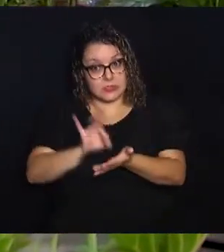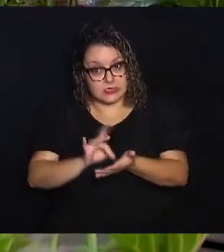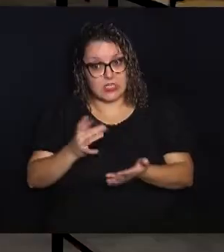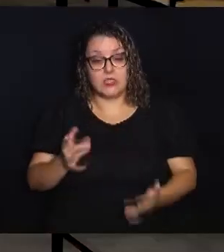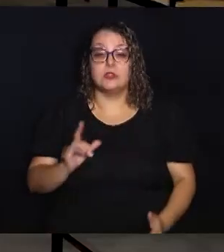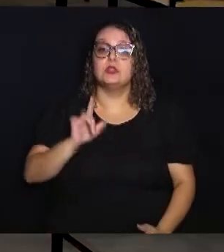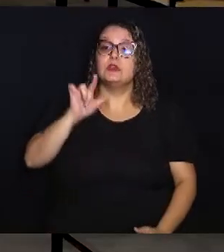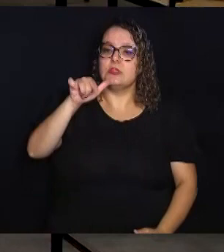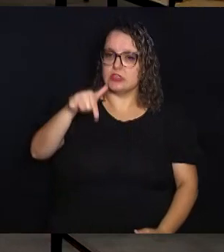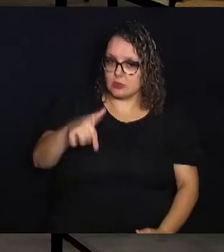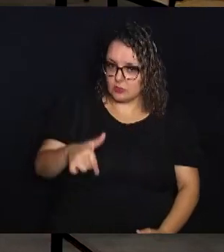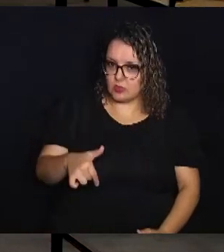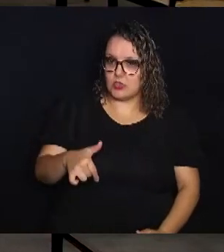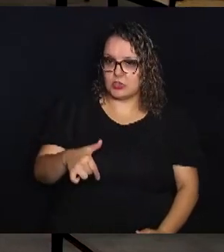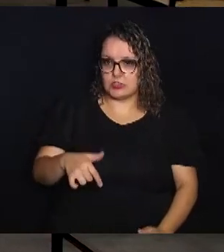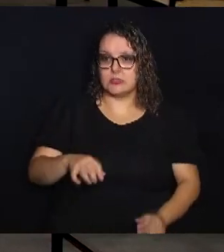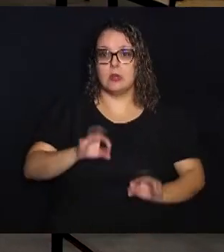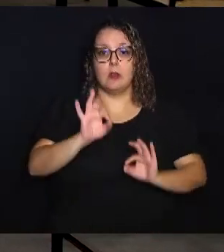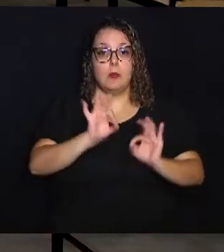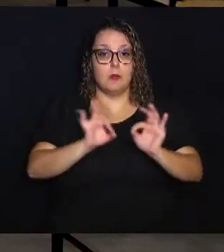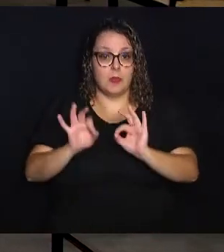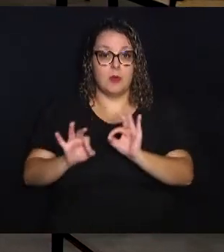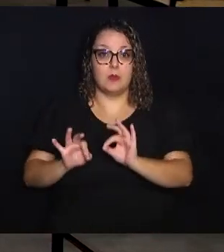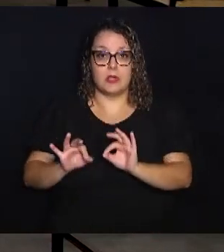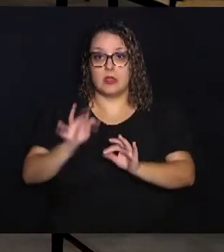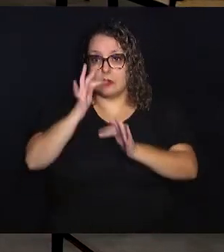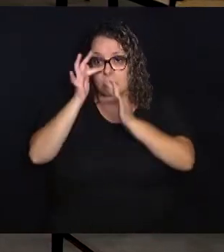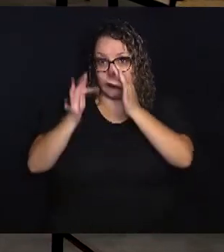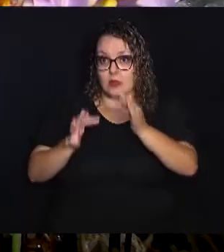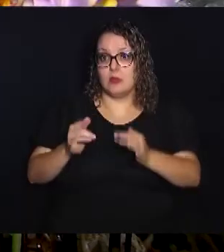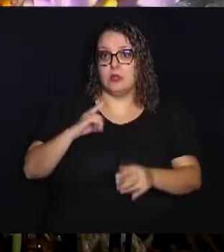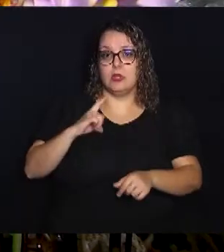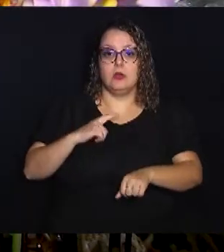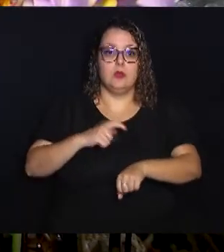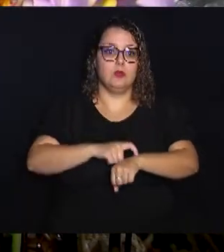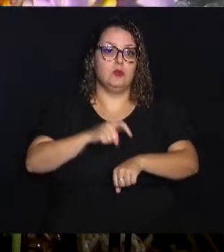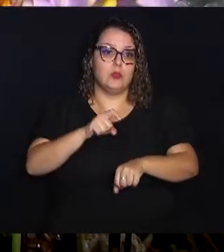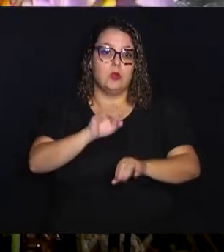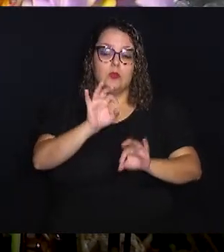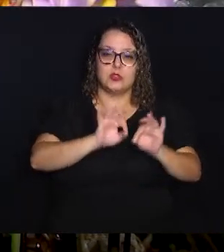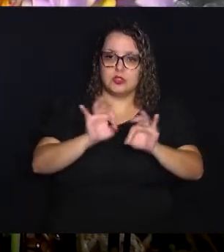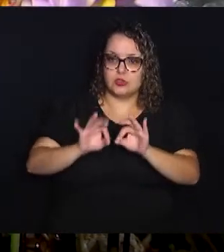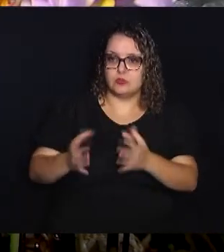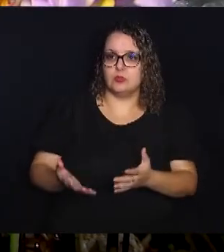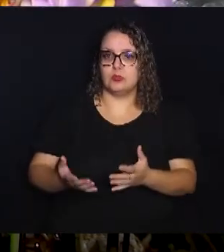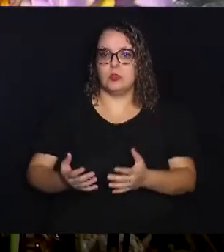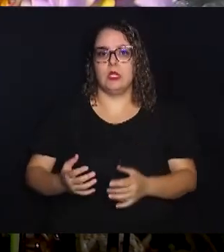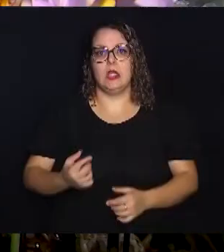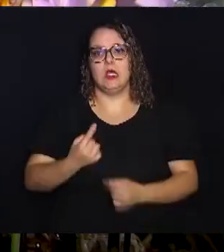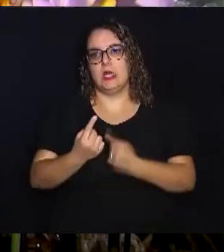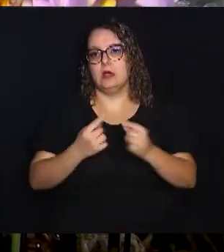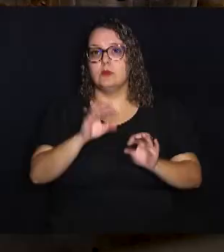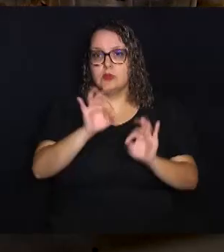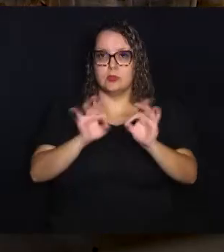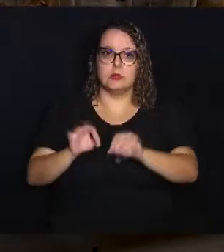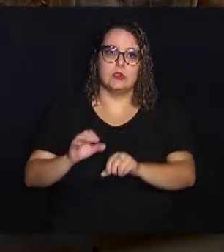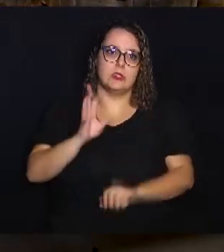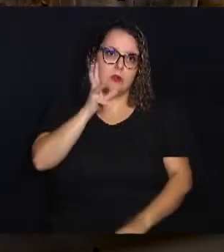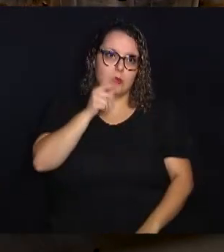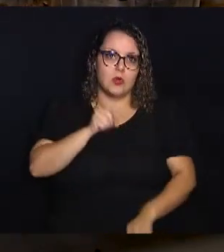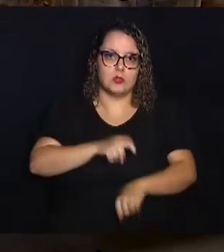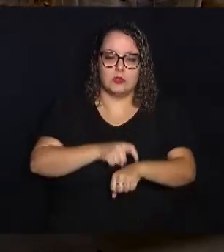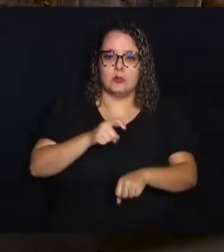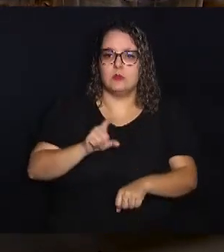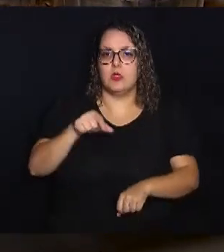exatamente. E depois a gente tem que preparar ela, né? Então tem um tempo de preparo, cada arranjo demora um tempo